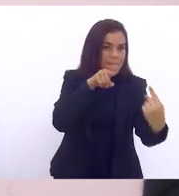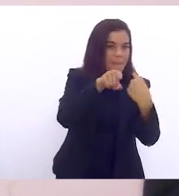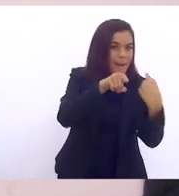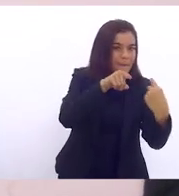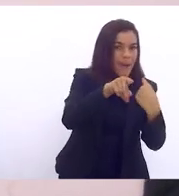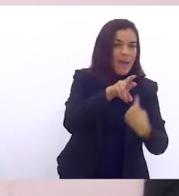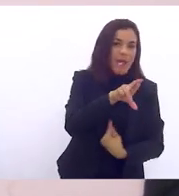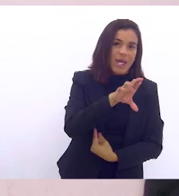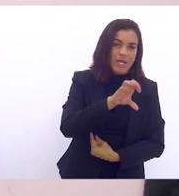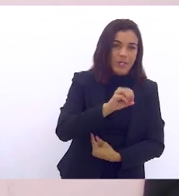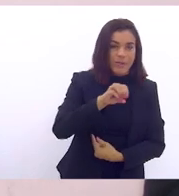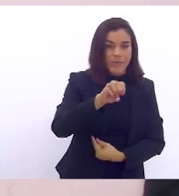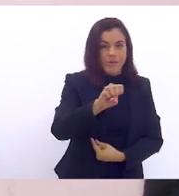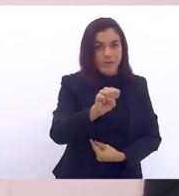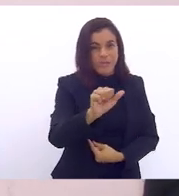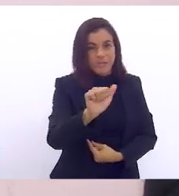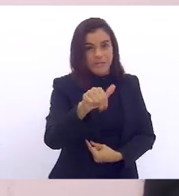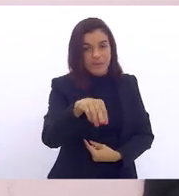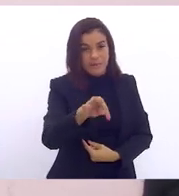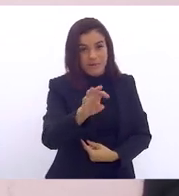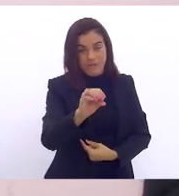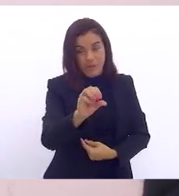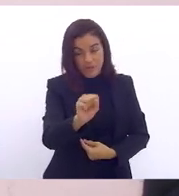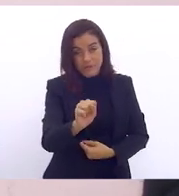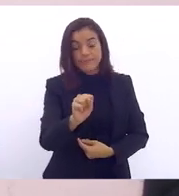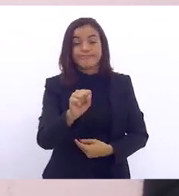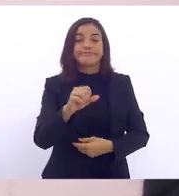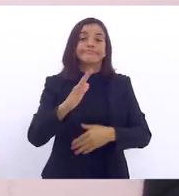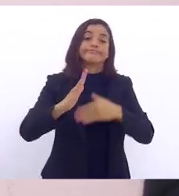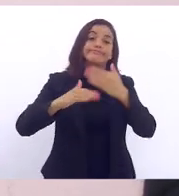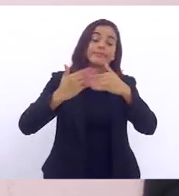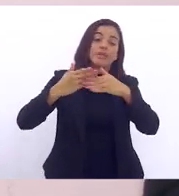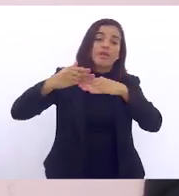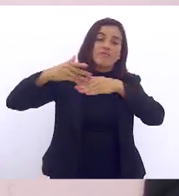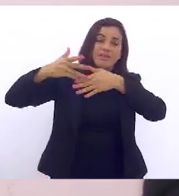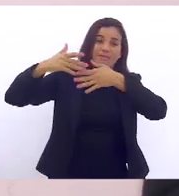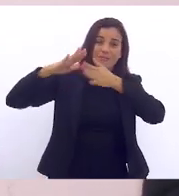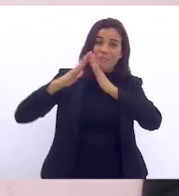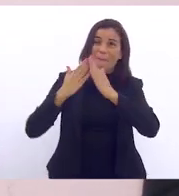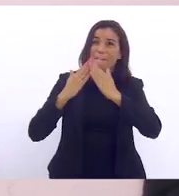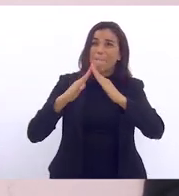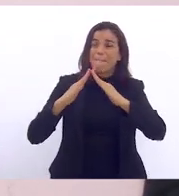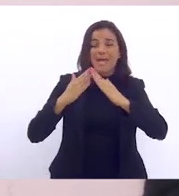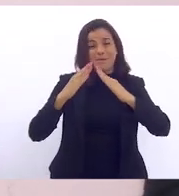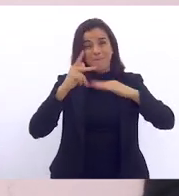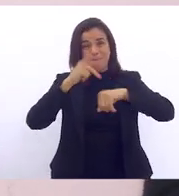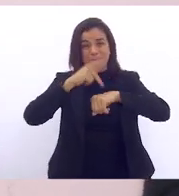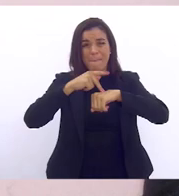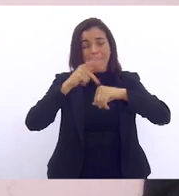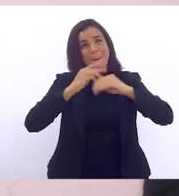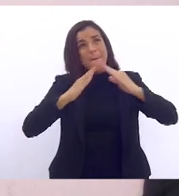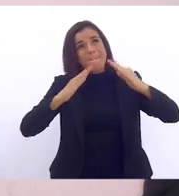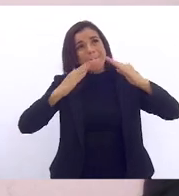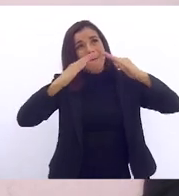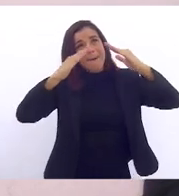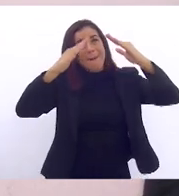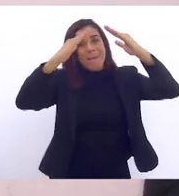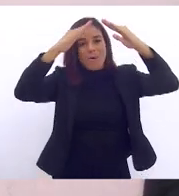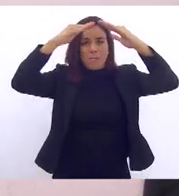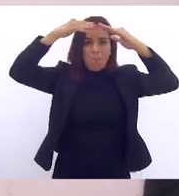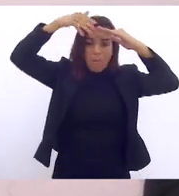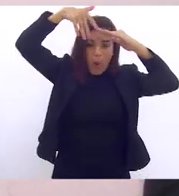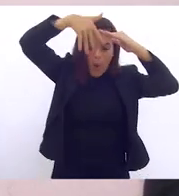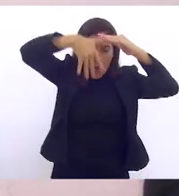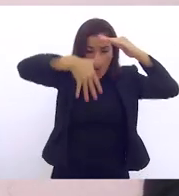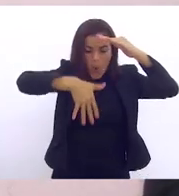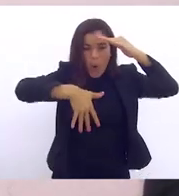Santos e em seguida aconteceu aquela tragédia das chuvas do ano passado né E que nós se